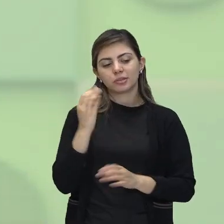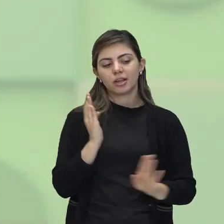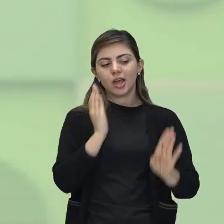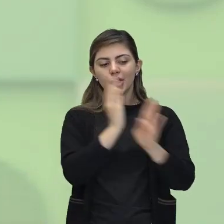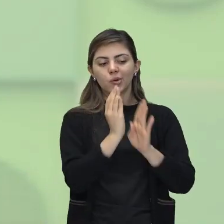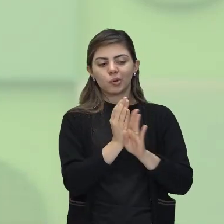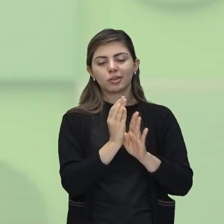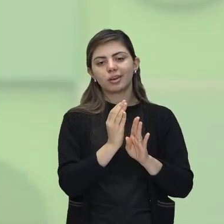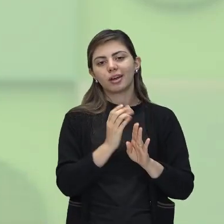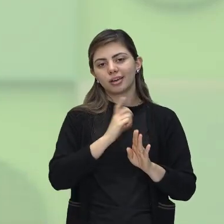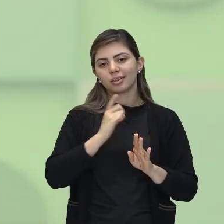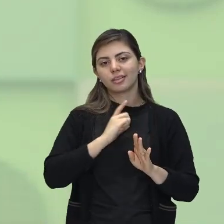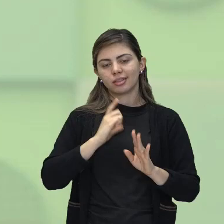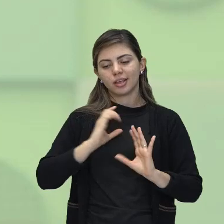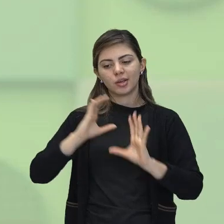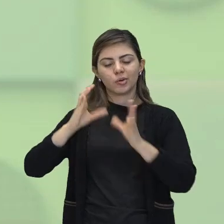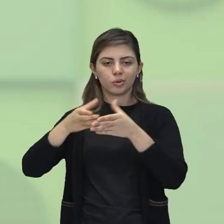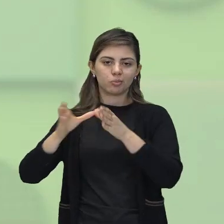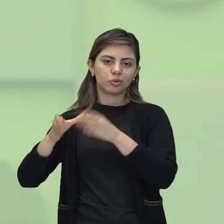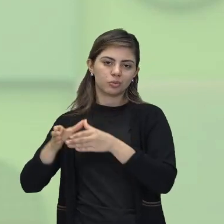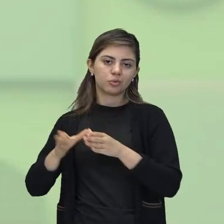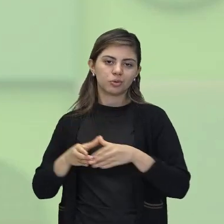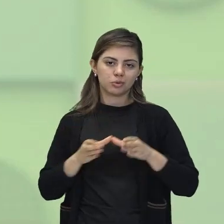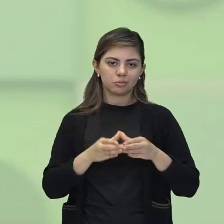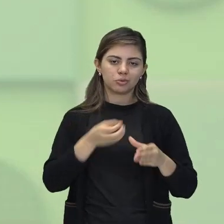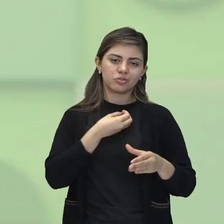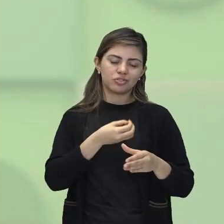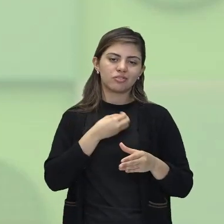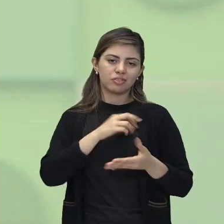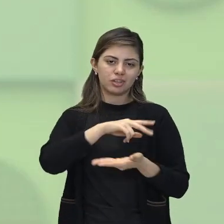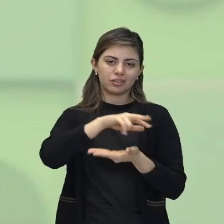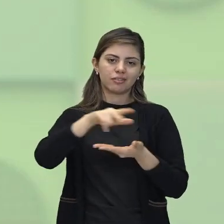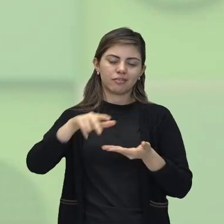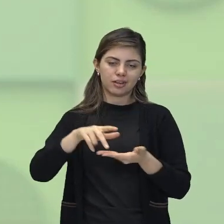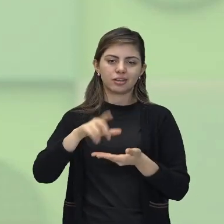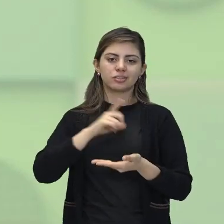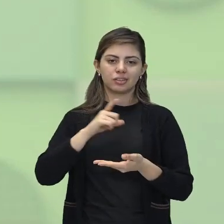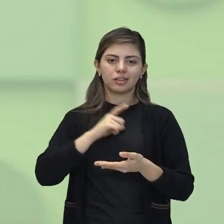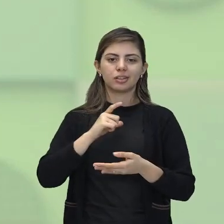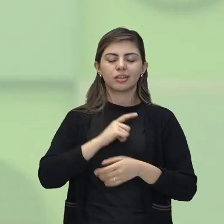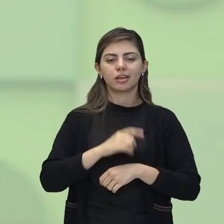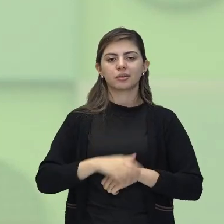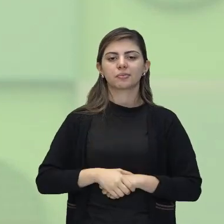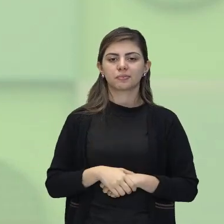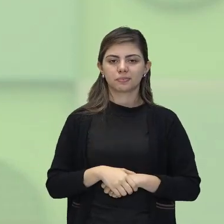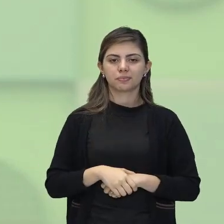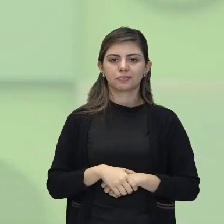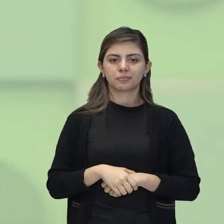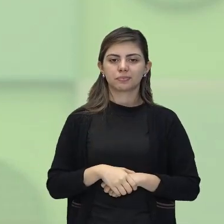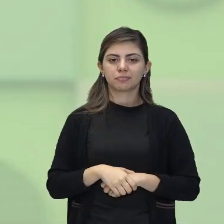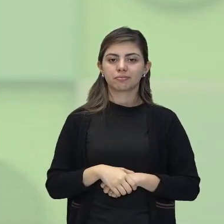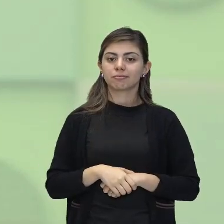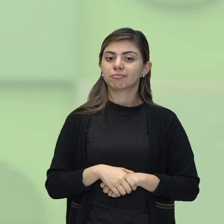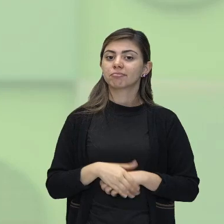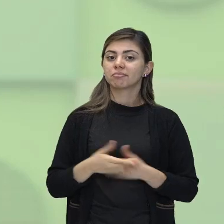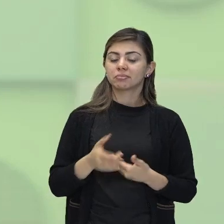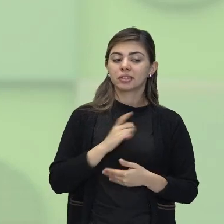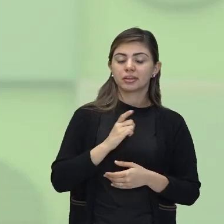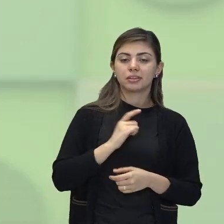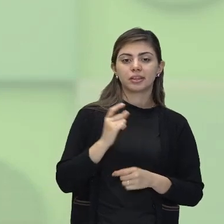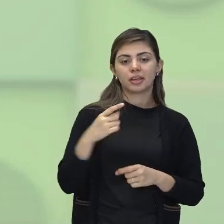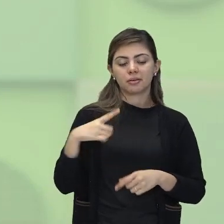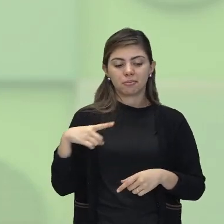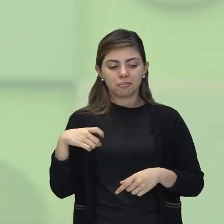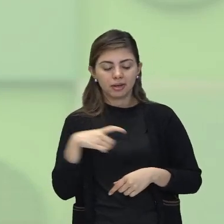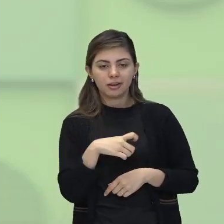né, de todas as espécies que existem aí na natureza, que compõem os reinos da natureza, desde